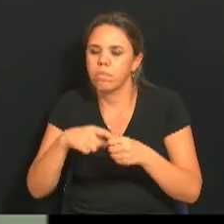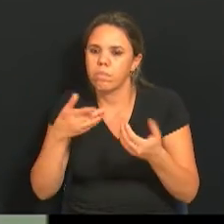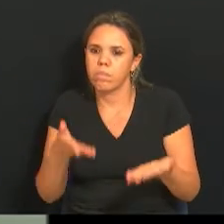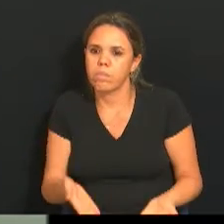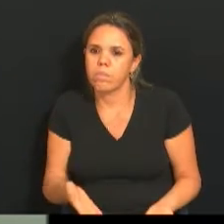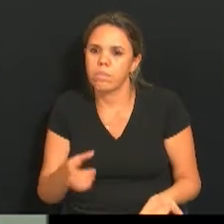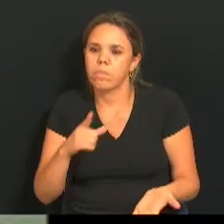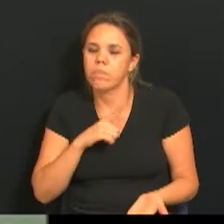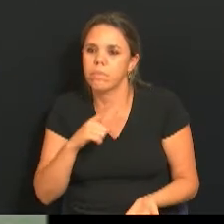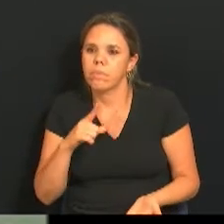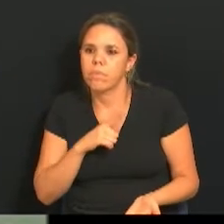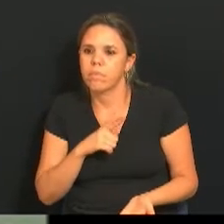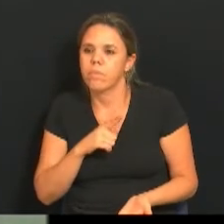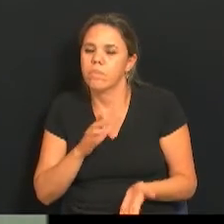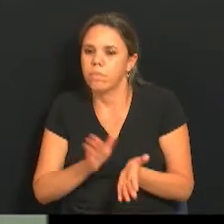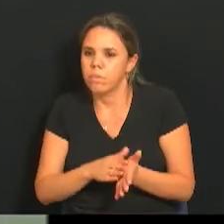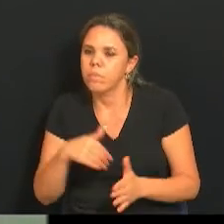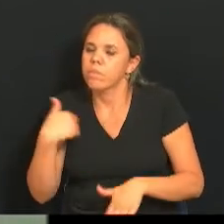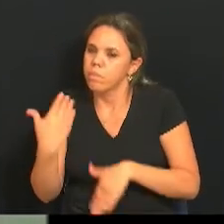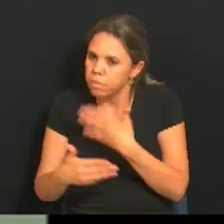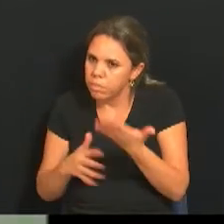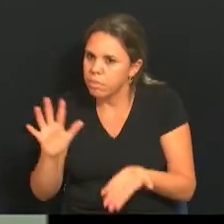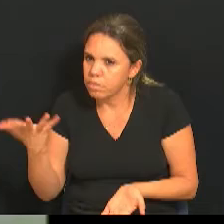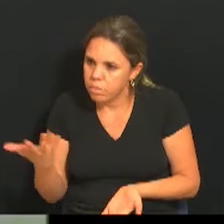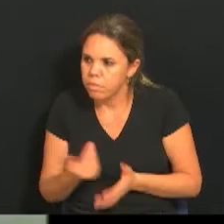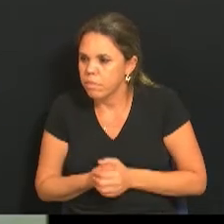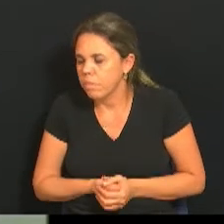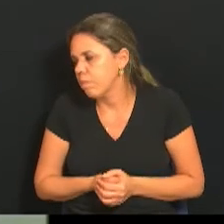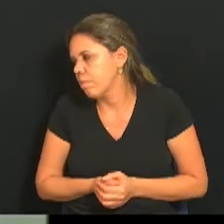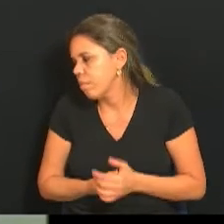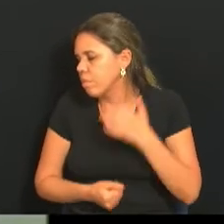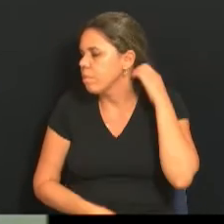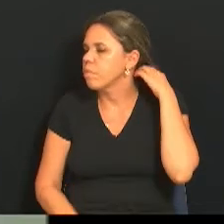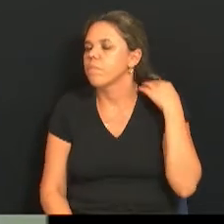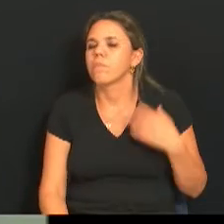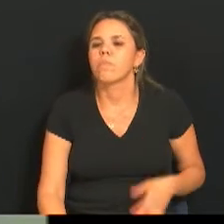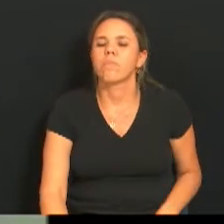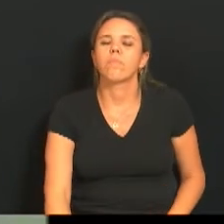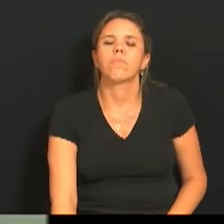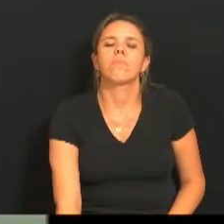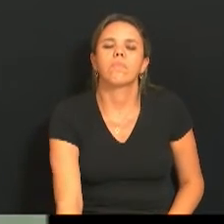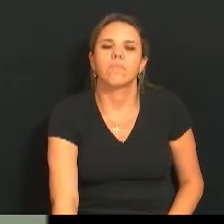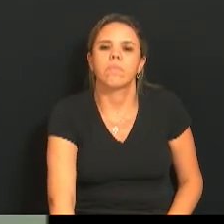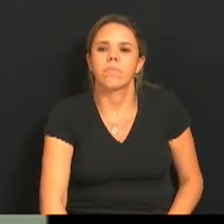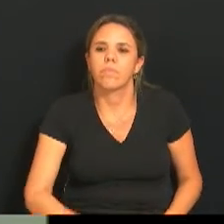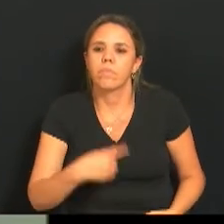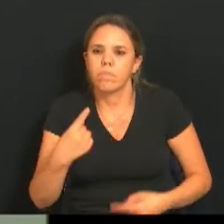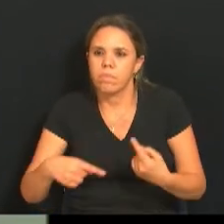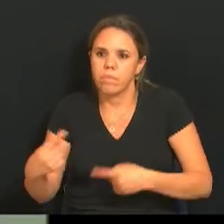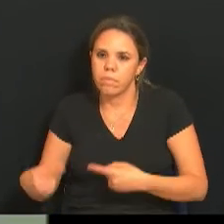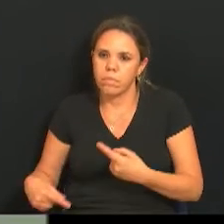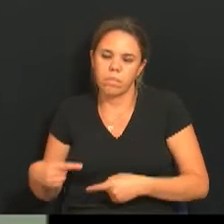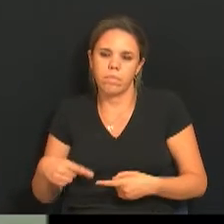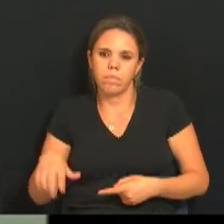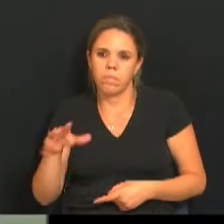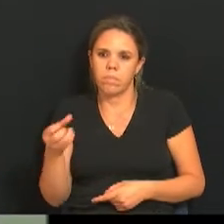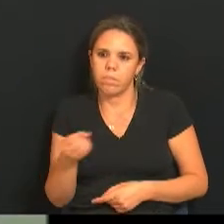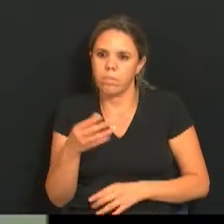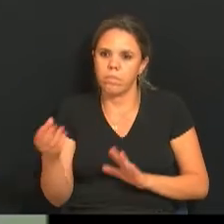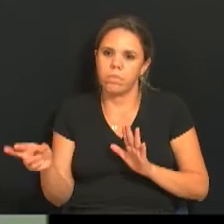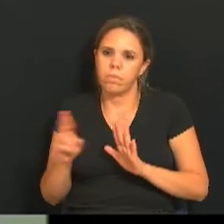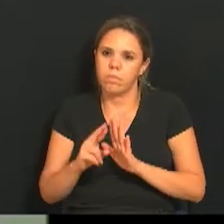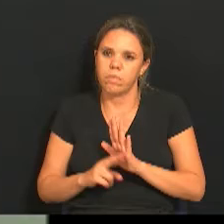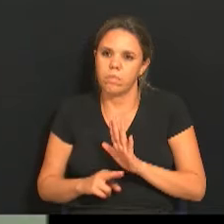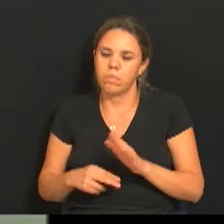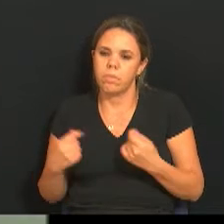tem uma oferta, e assim acontece. Tanto que está sendo discutida na região metropolitana de Campinas um novo protocolo que precisa